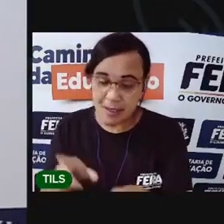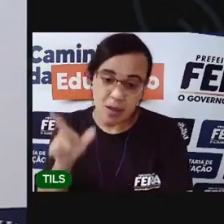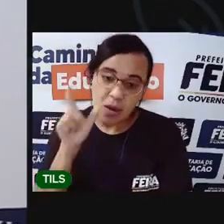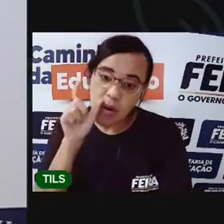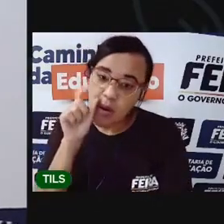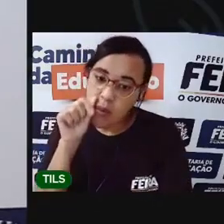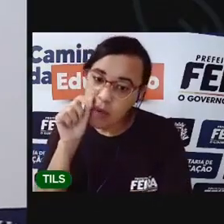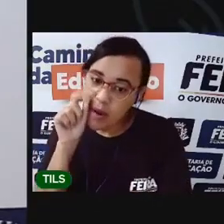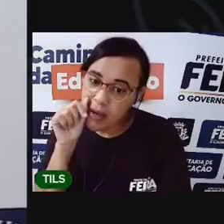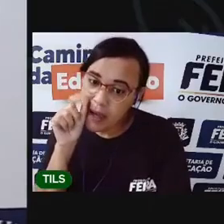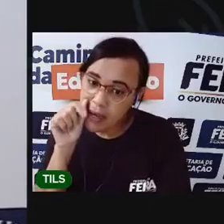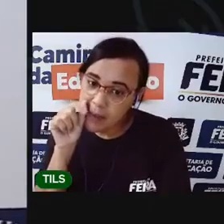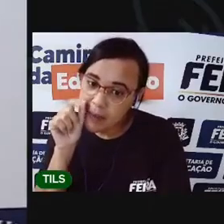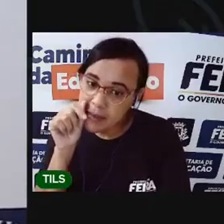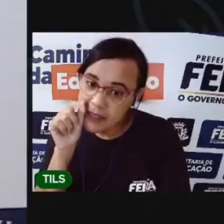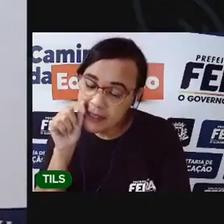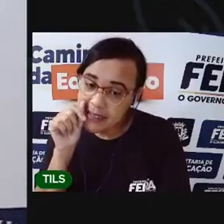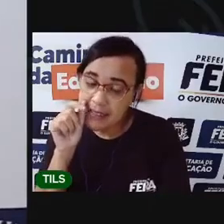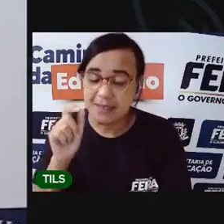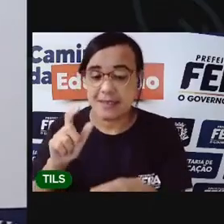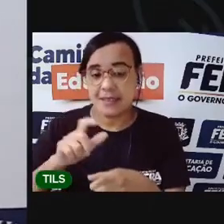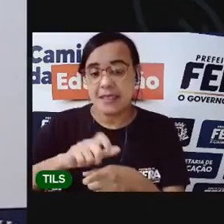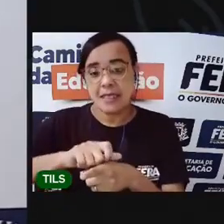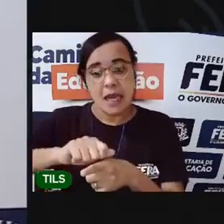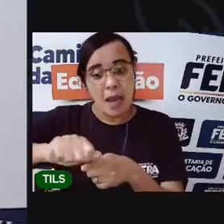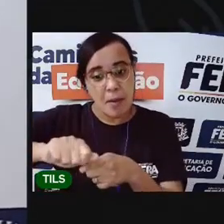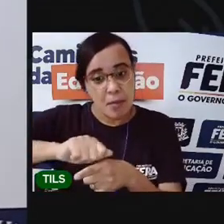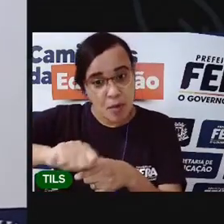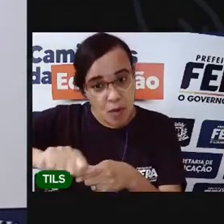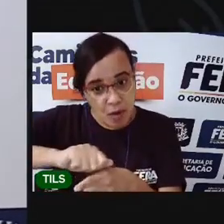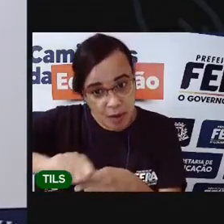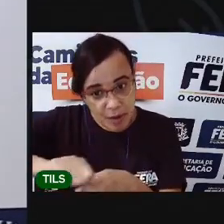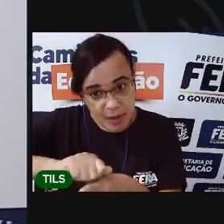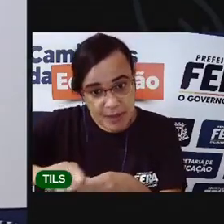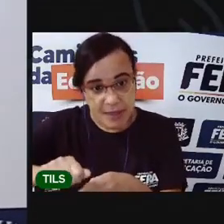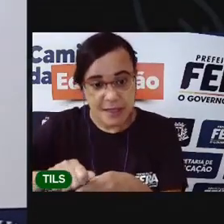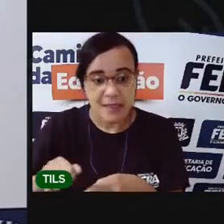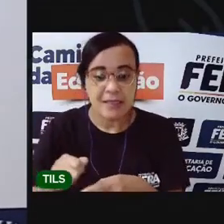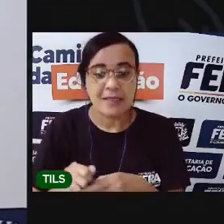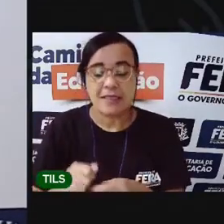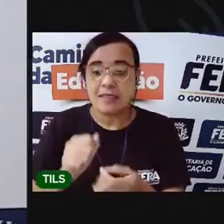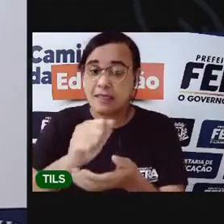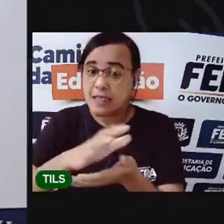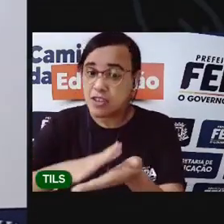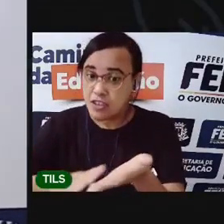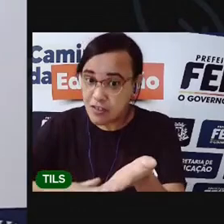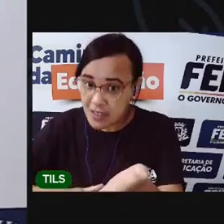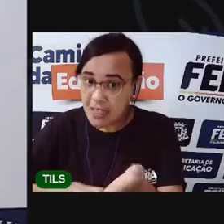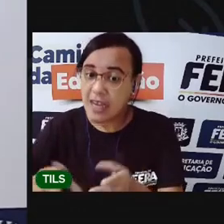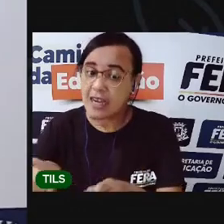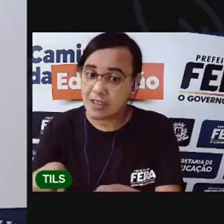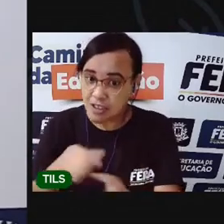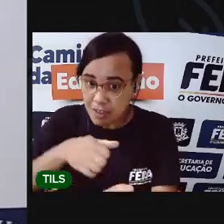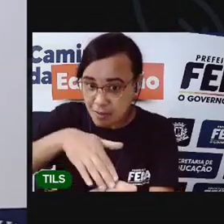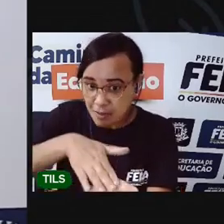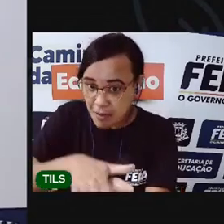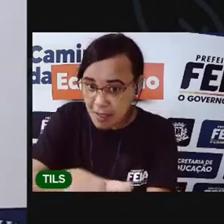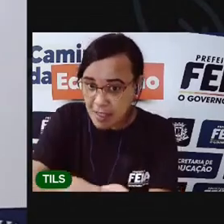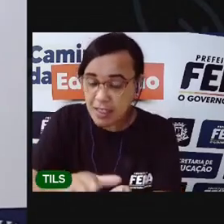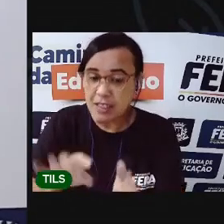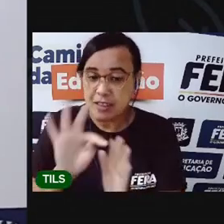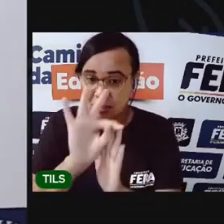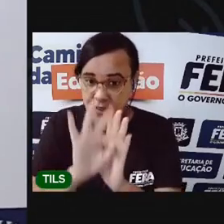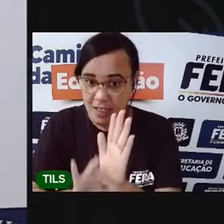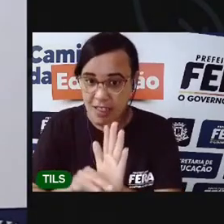com o lápis também e com a tarefinha de linguagem. Aquela atividade